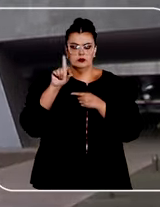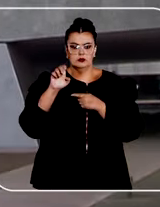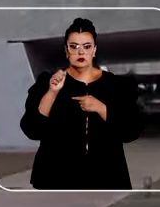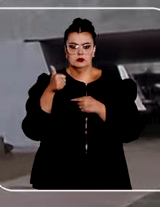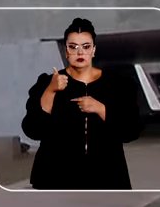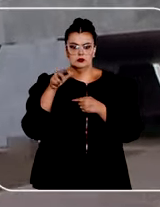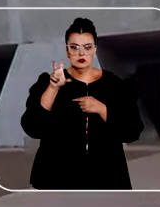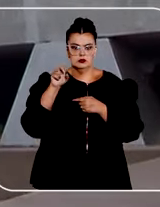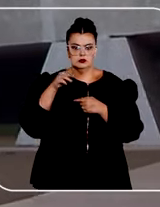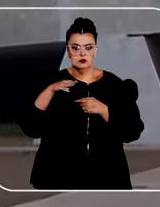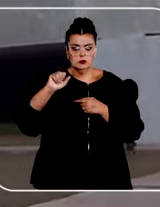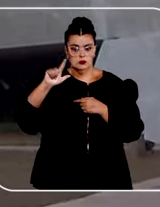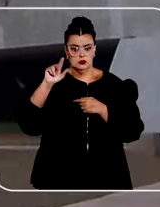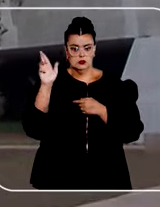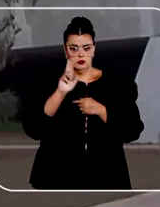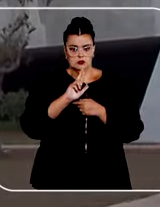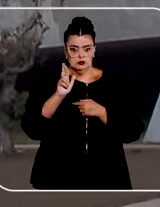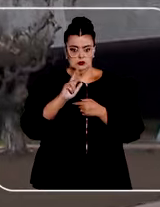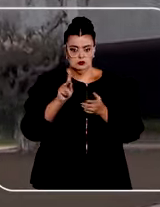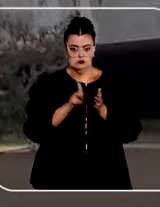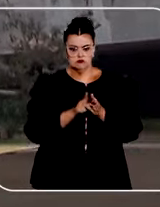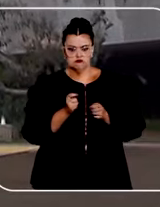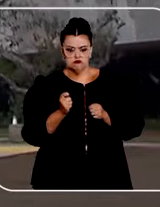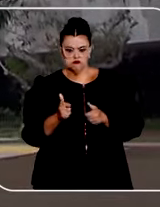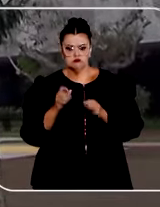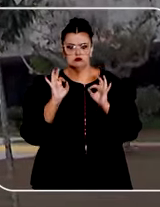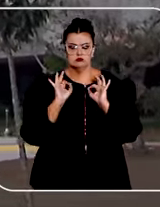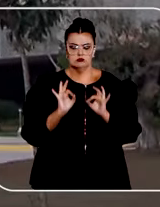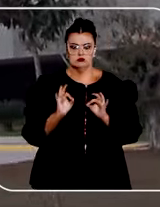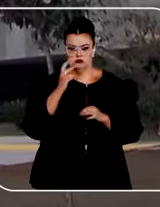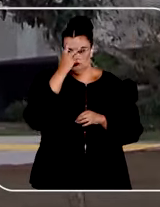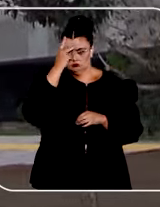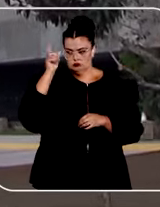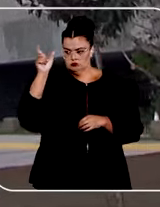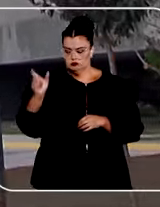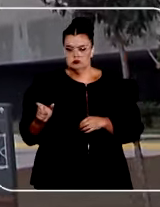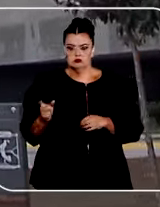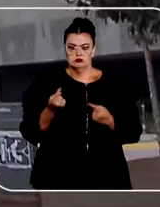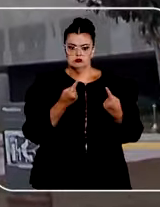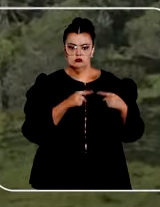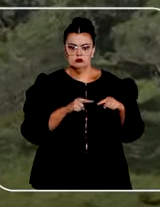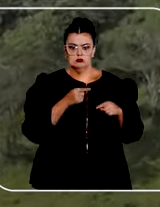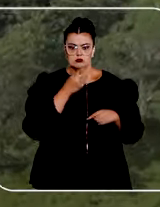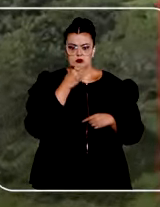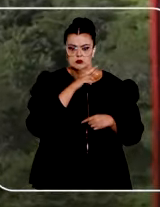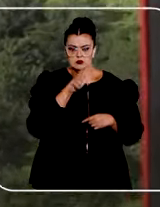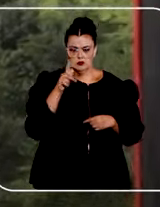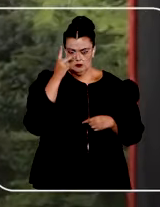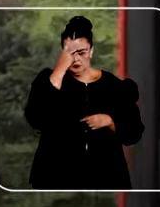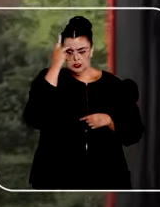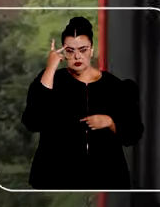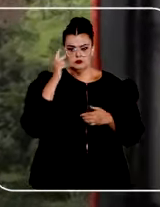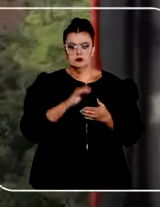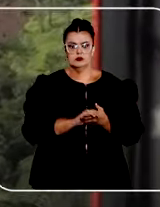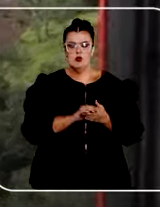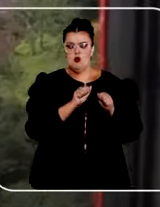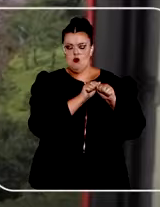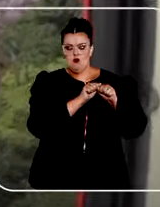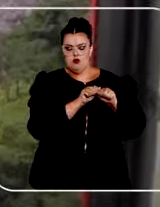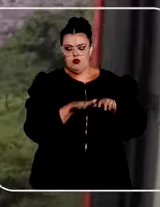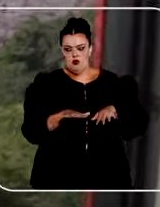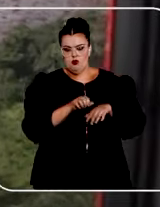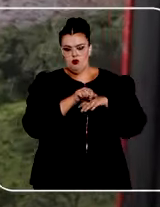R 150.000 a indenização por danos morais para cada um dos irmãos de uma pessoa que morreu devido ao rompimento da